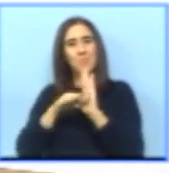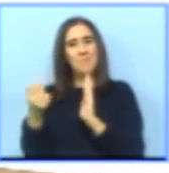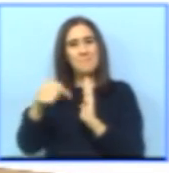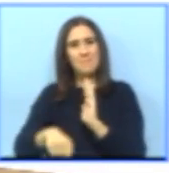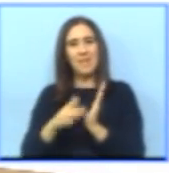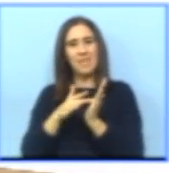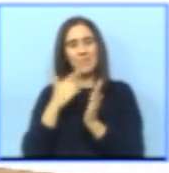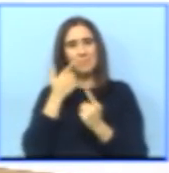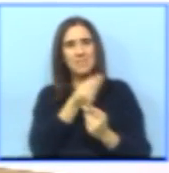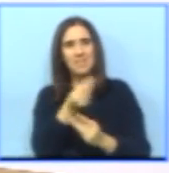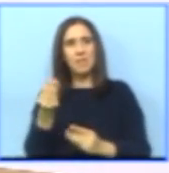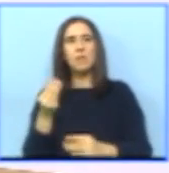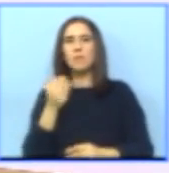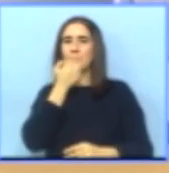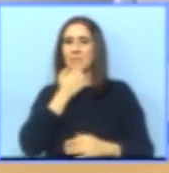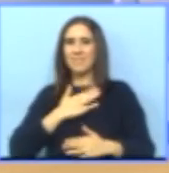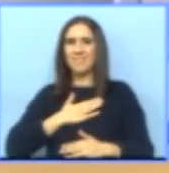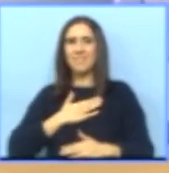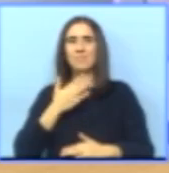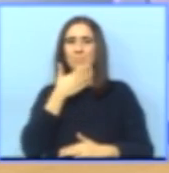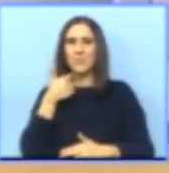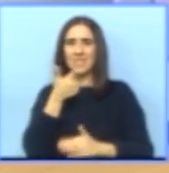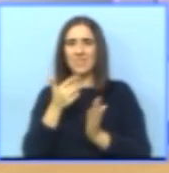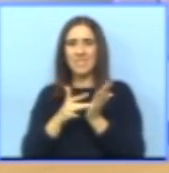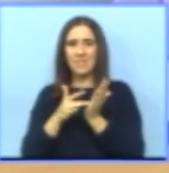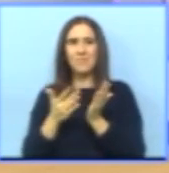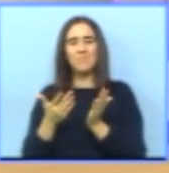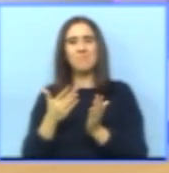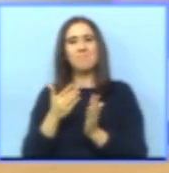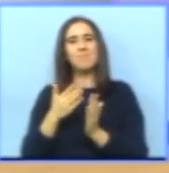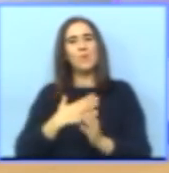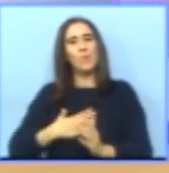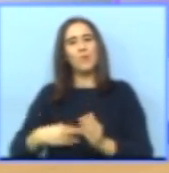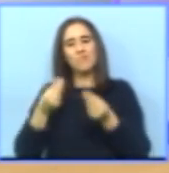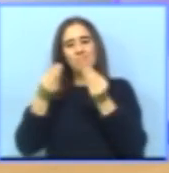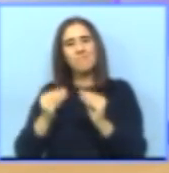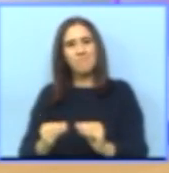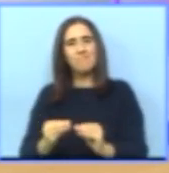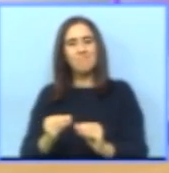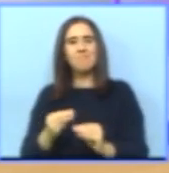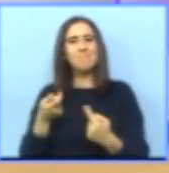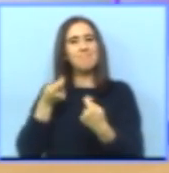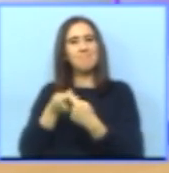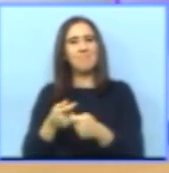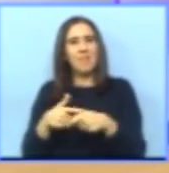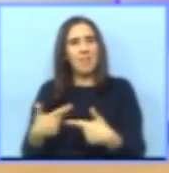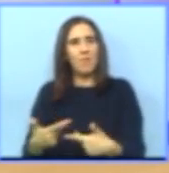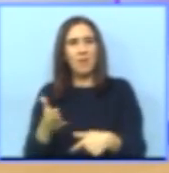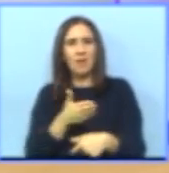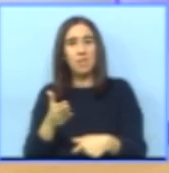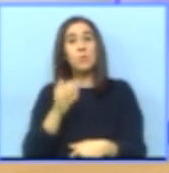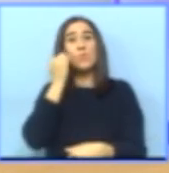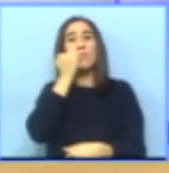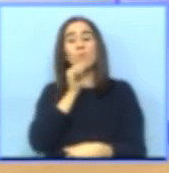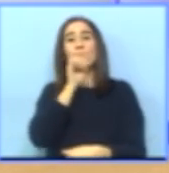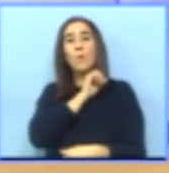este livro. Pois é, foi meu. É um livro muito bonito, que me deu muito gosto de fazer e que parece-me oportuno agora, numa altura em que o filme sobre